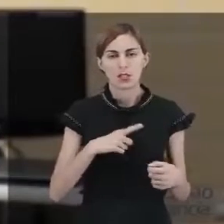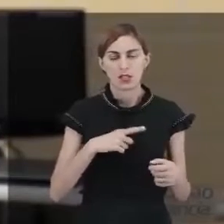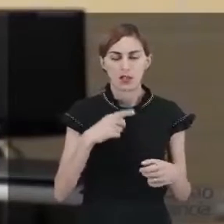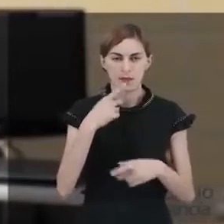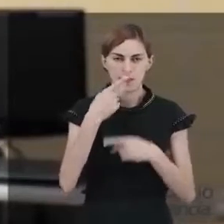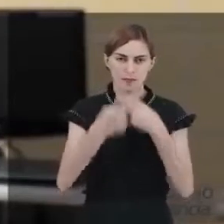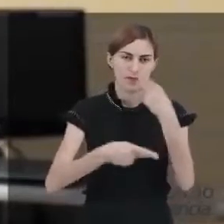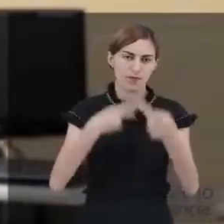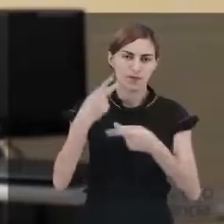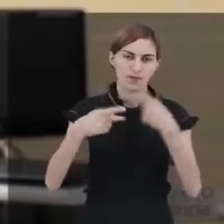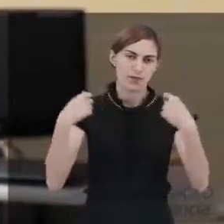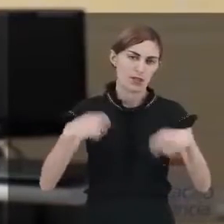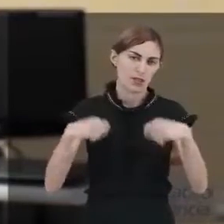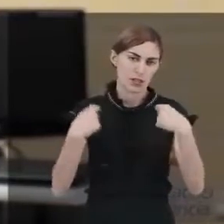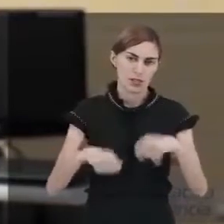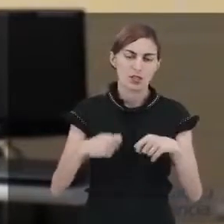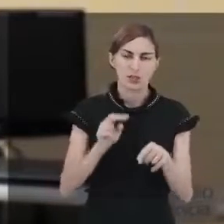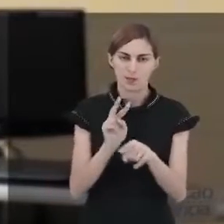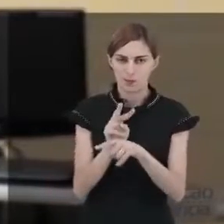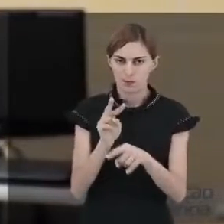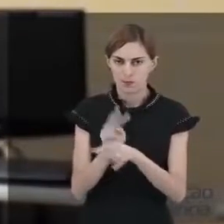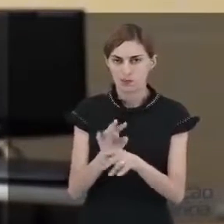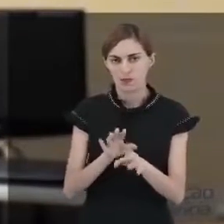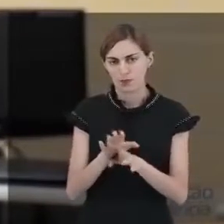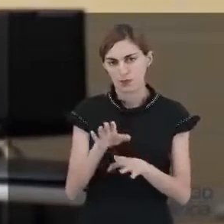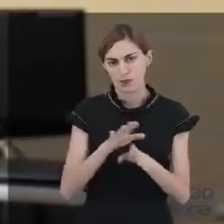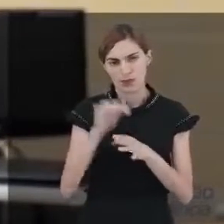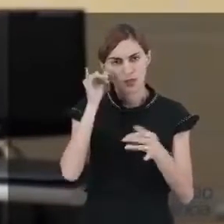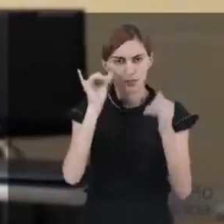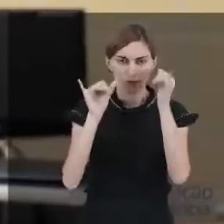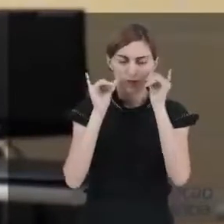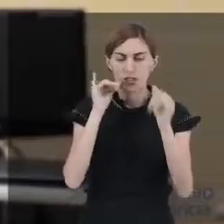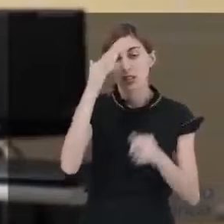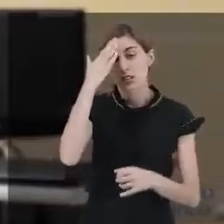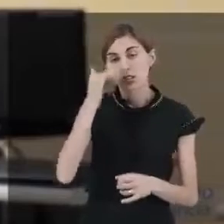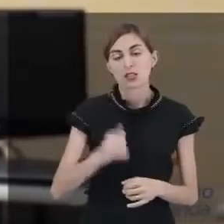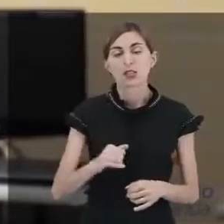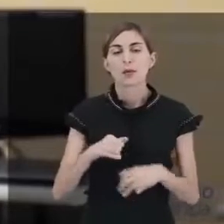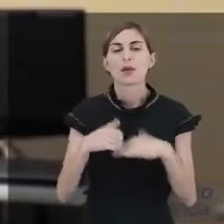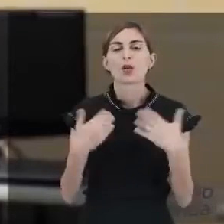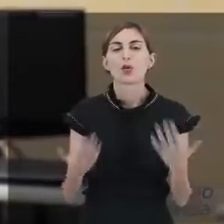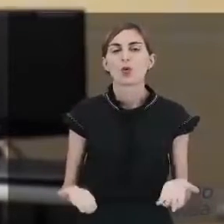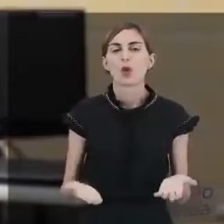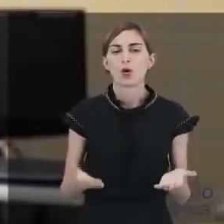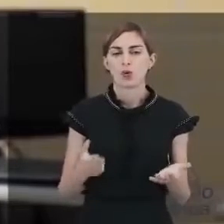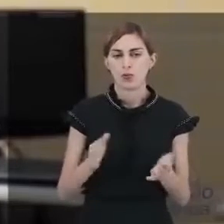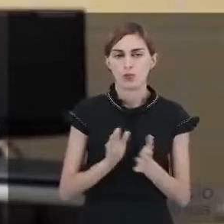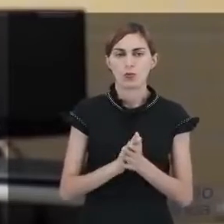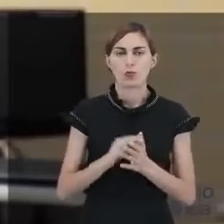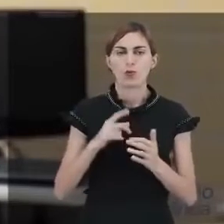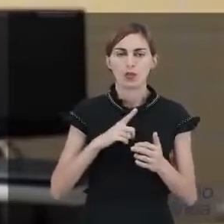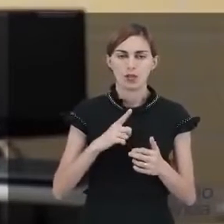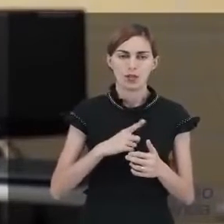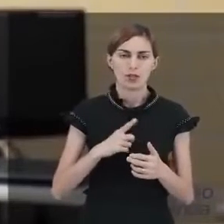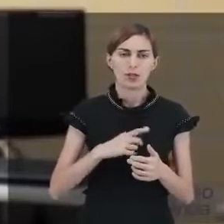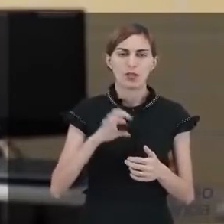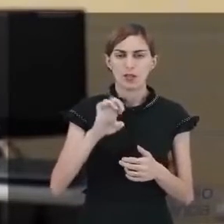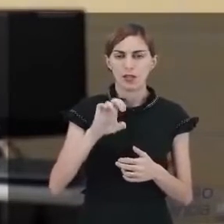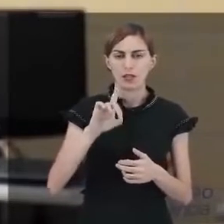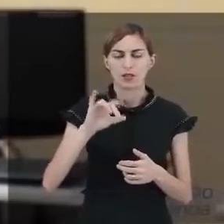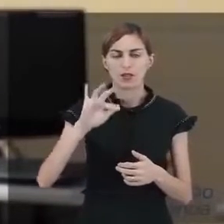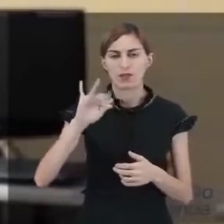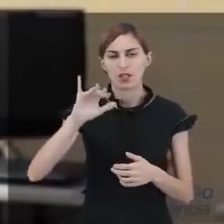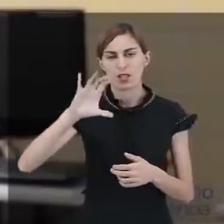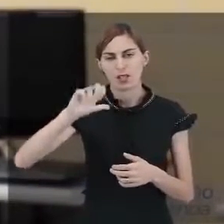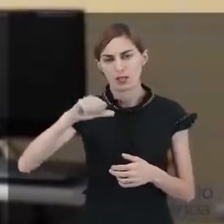dimensionar a necessidade preventiva de incêndio, saber inicialmente qual é a ocupação que vai ter aquela edificação. Aquela edificação